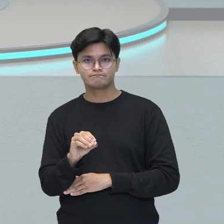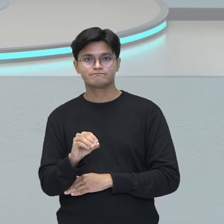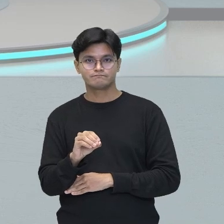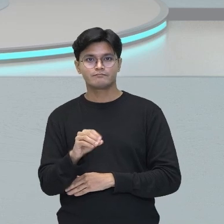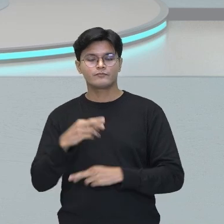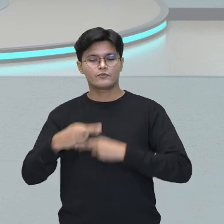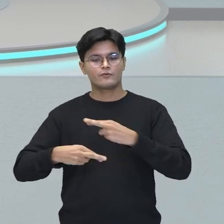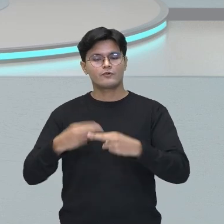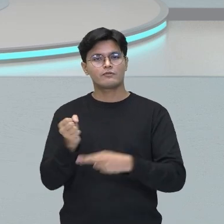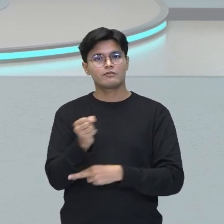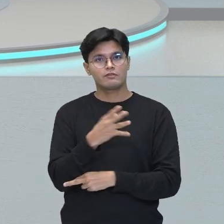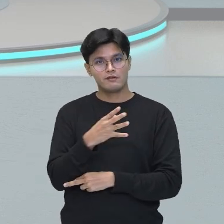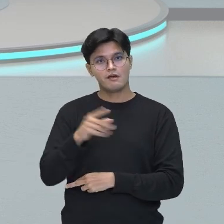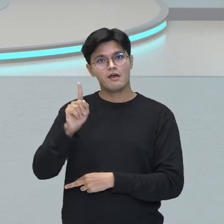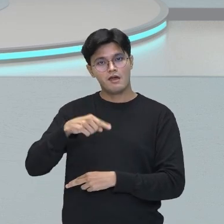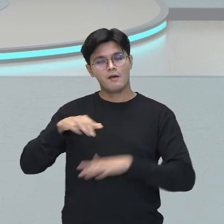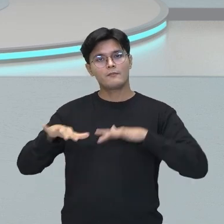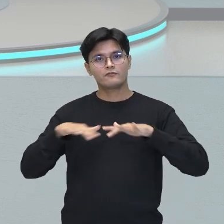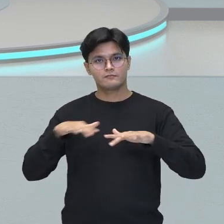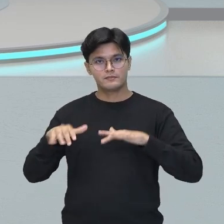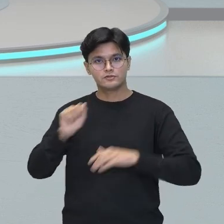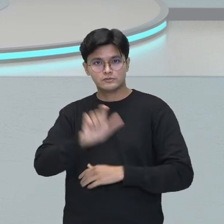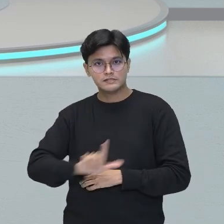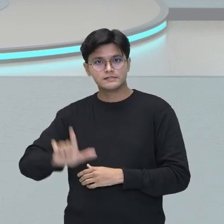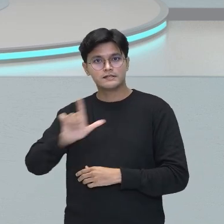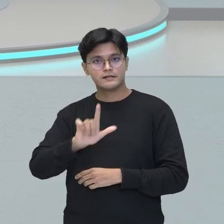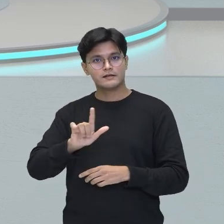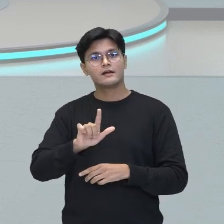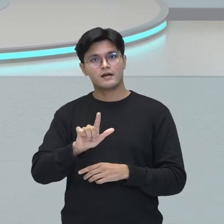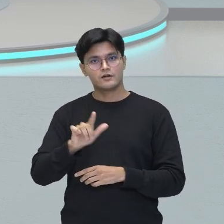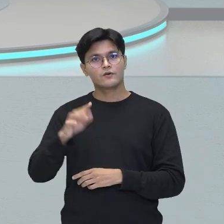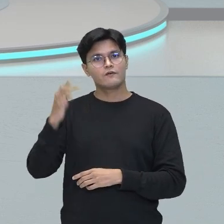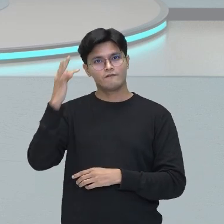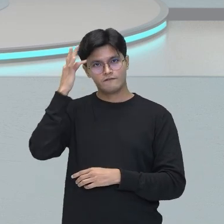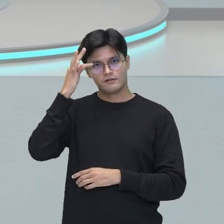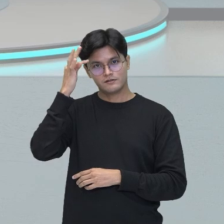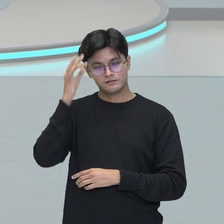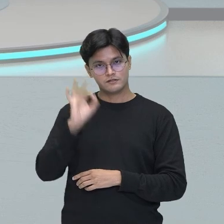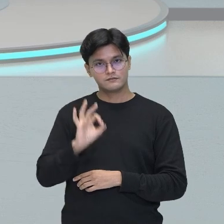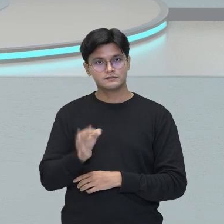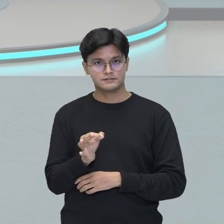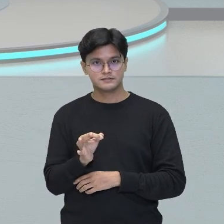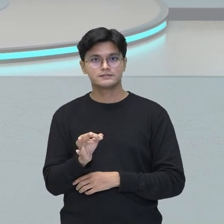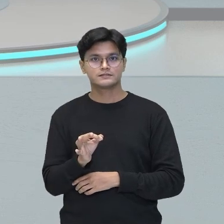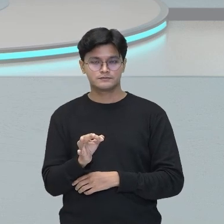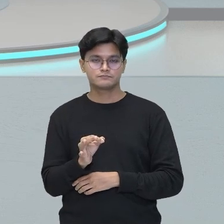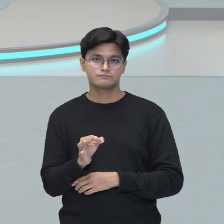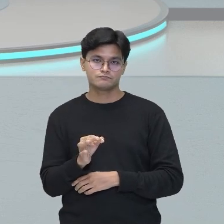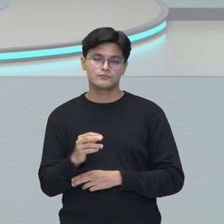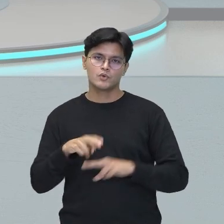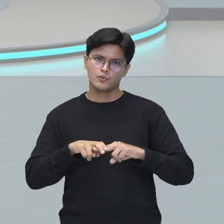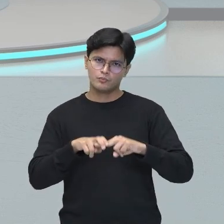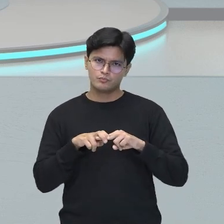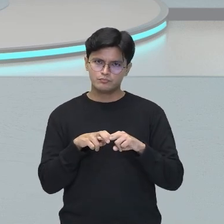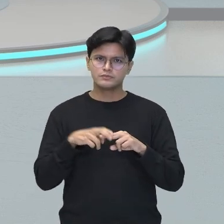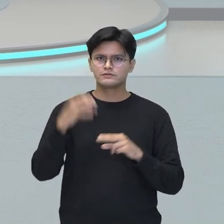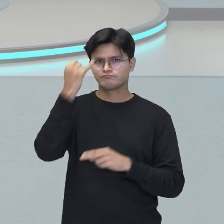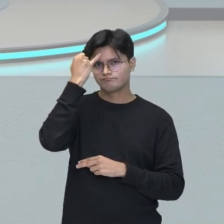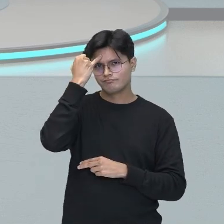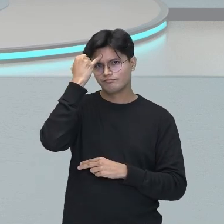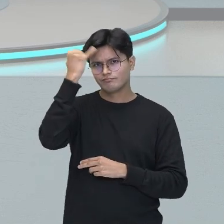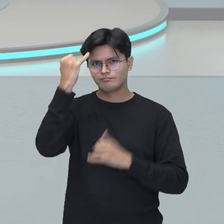e filosófico por isso que se fala que é o renascimento de novas ideias novos